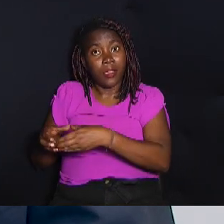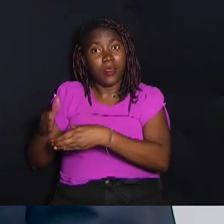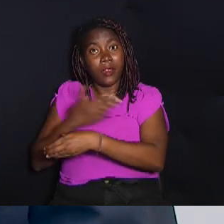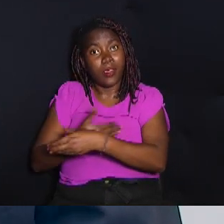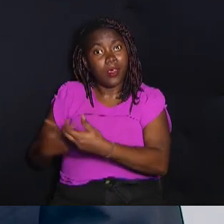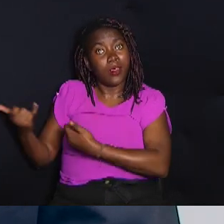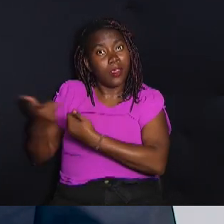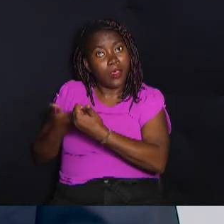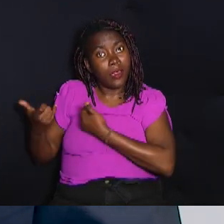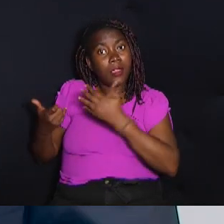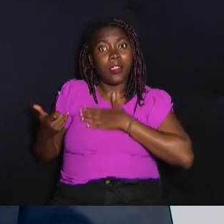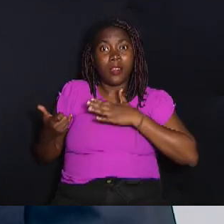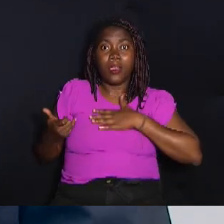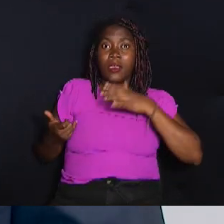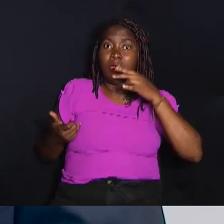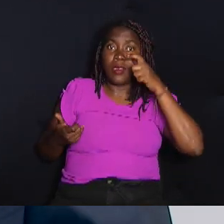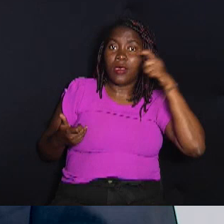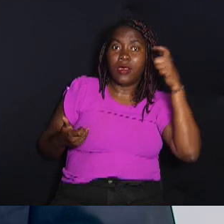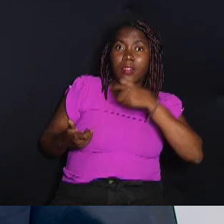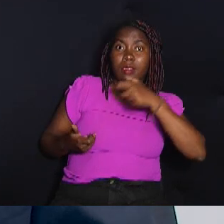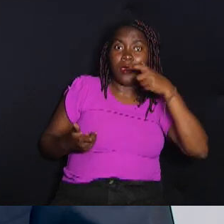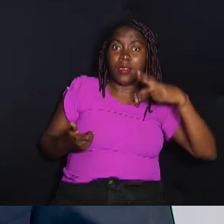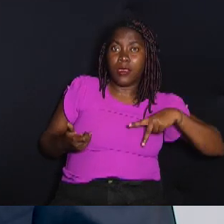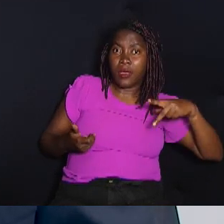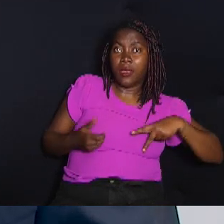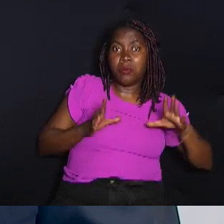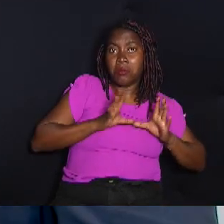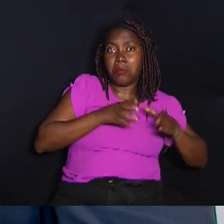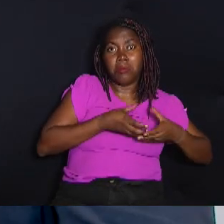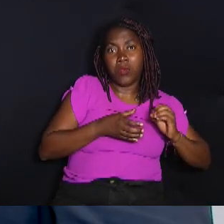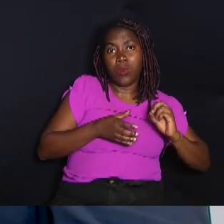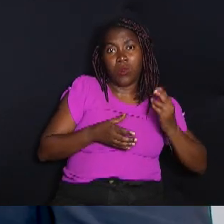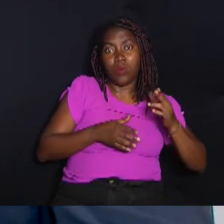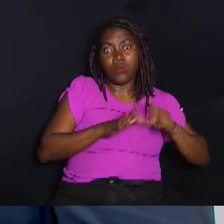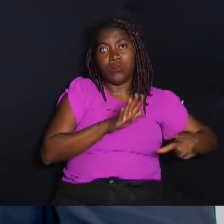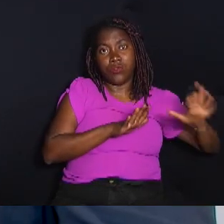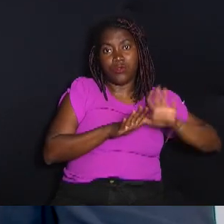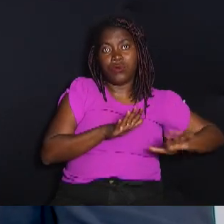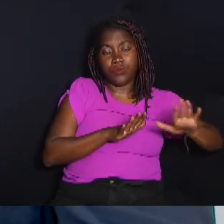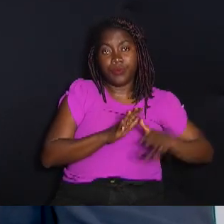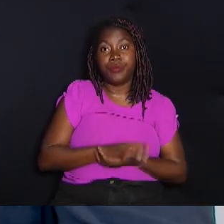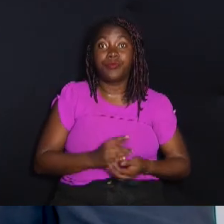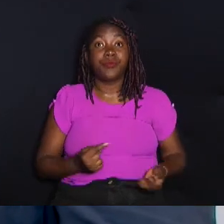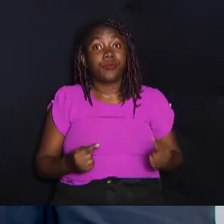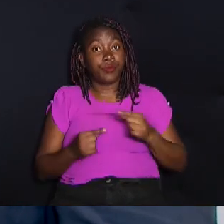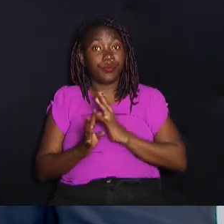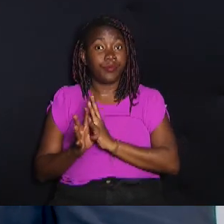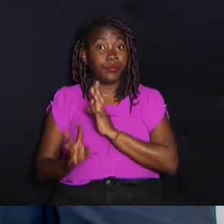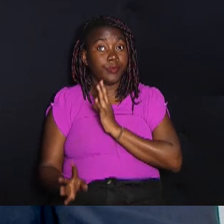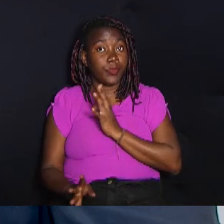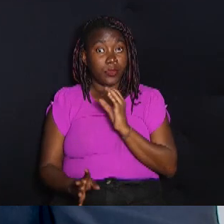informações de seu interesse particular coletivo ou geral isso em relação a à fila da